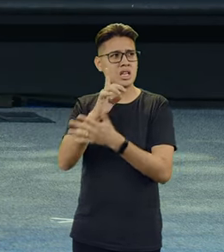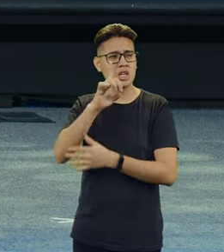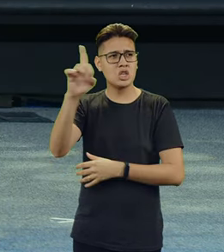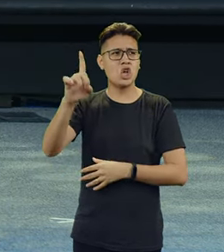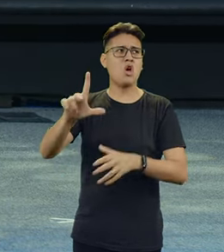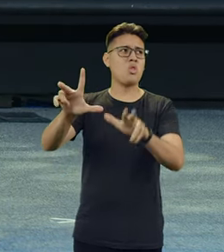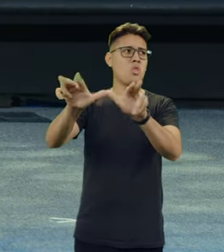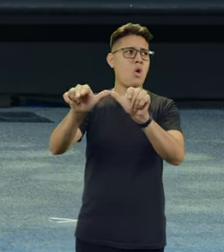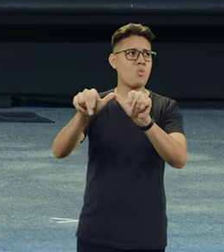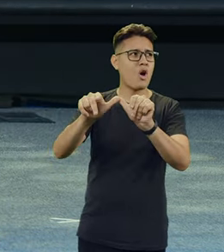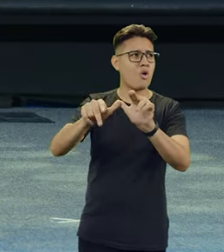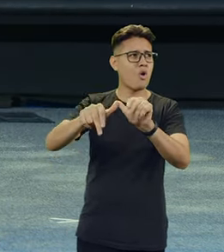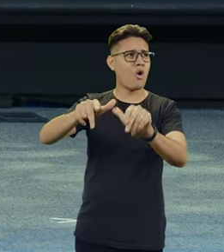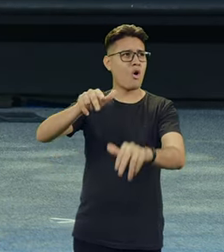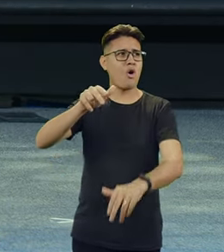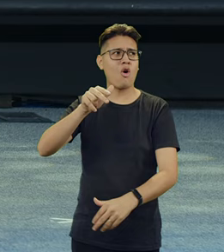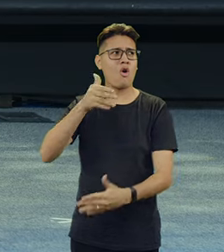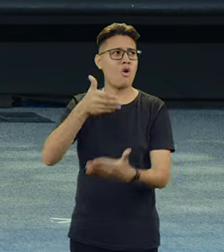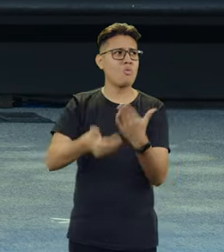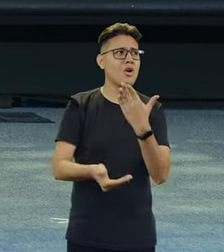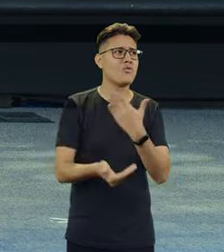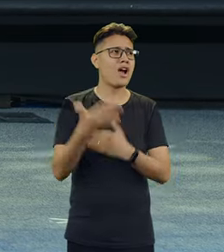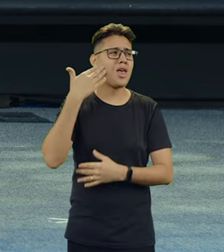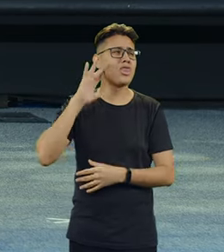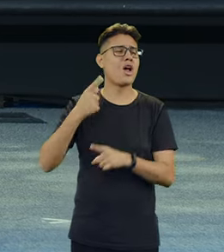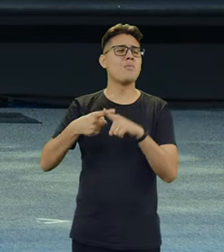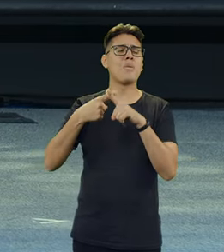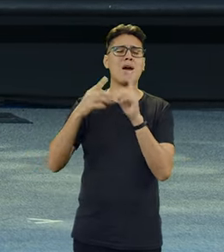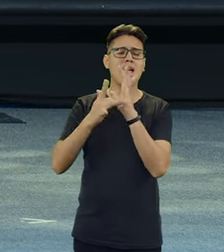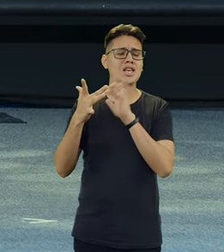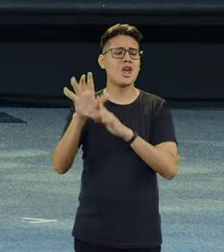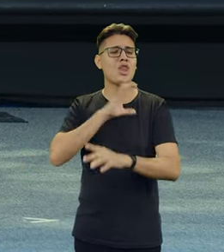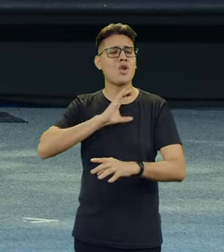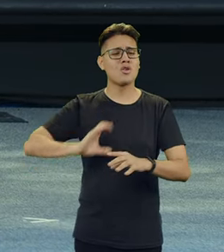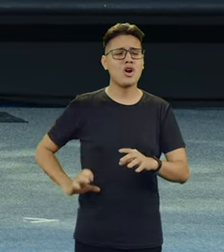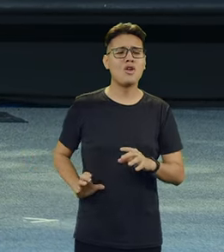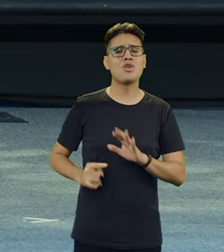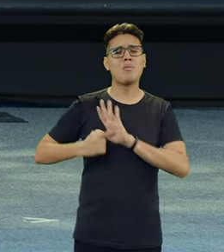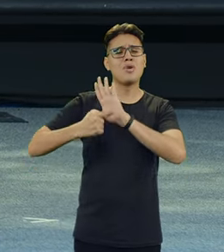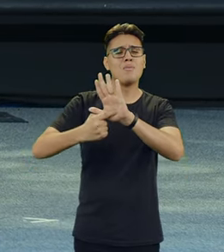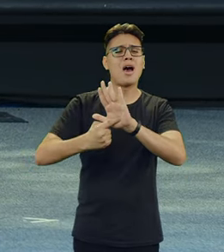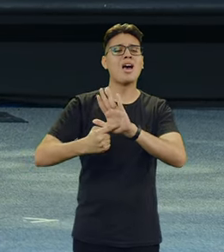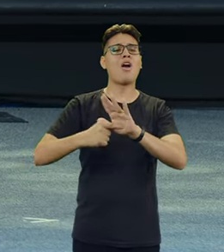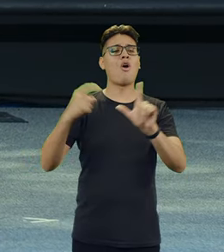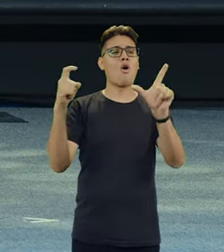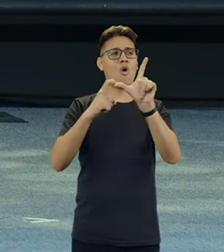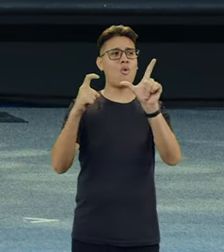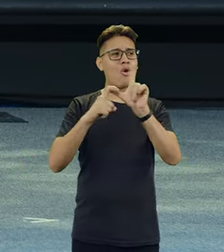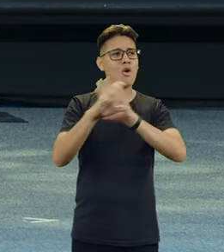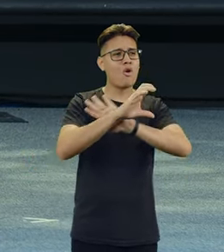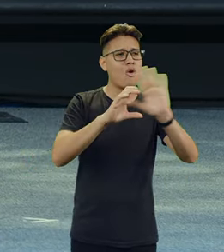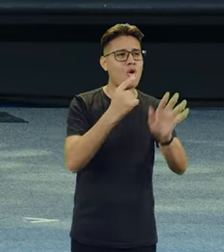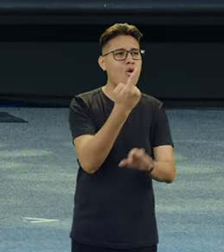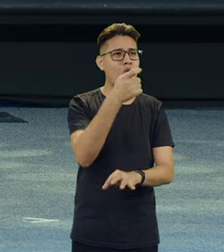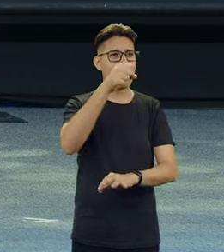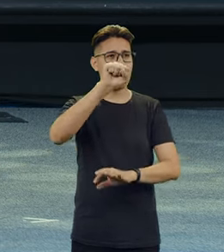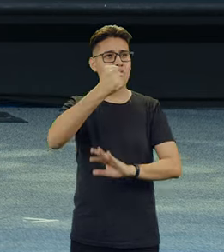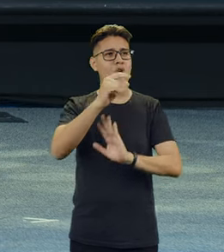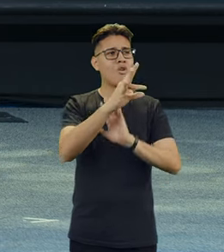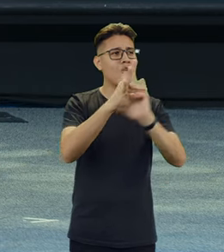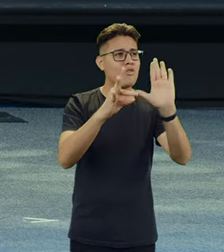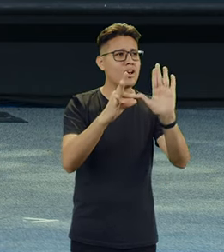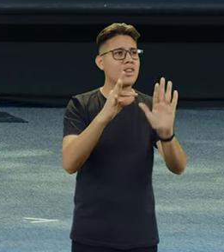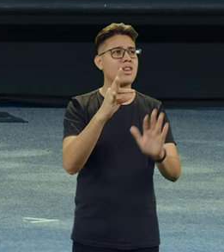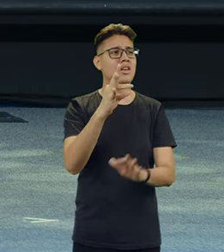perdendo. Entende o que Jesus disse em Lucas, capítulo 18, versículo 29 ao